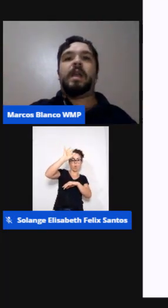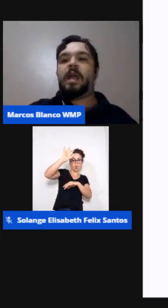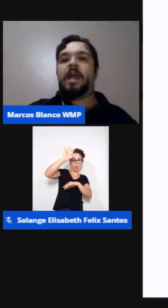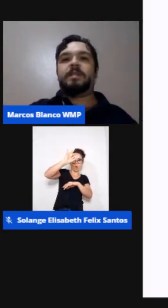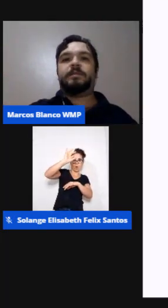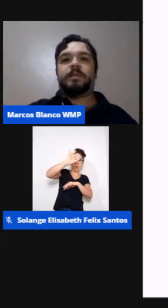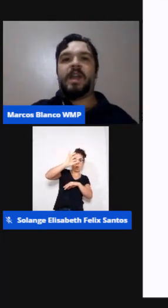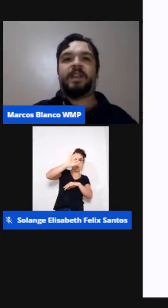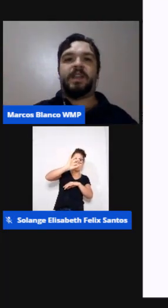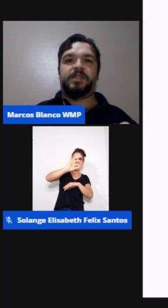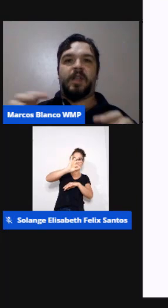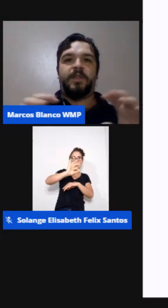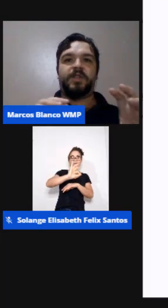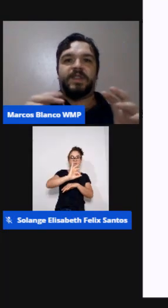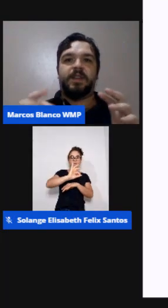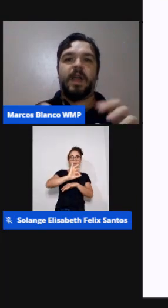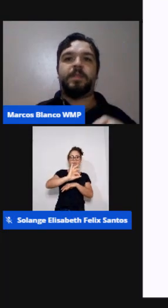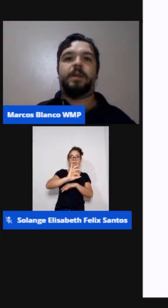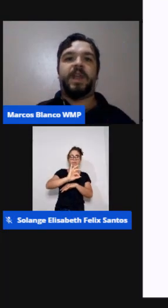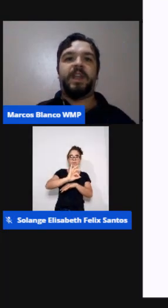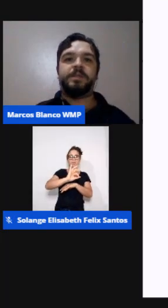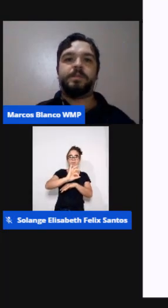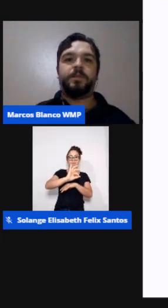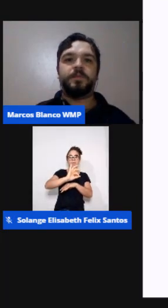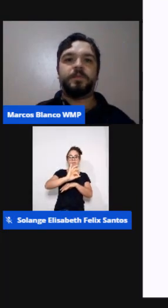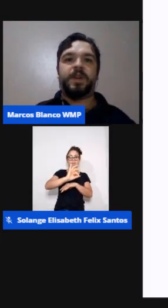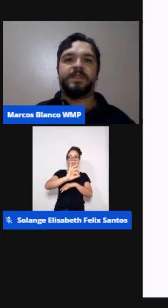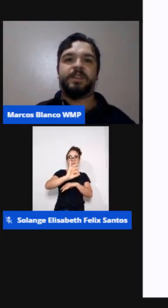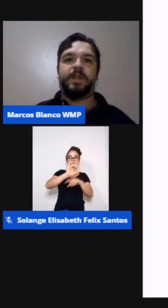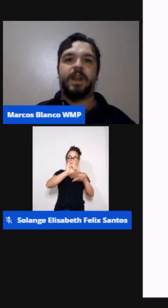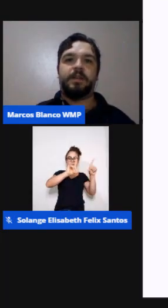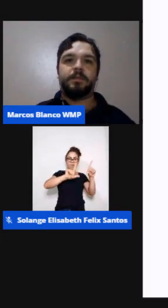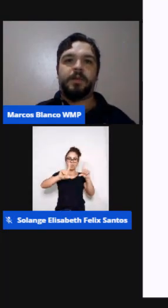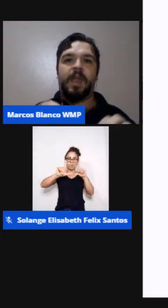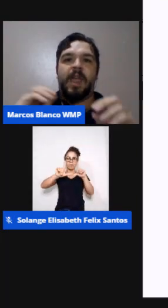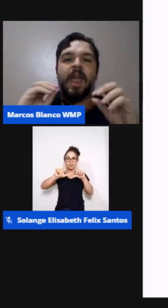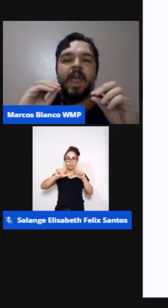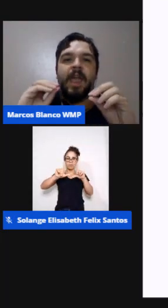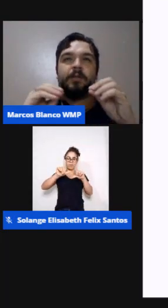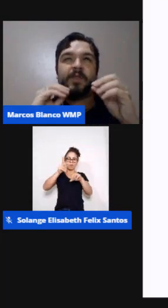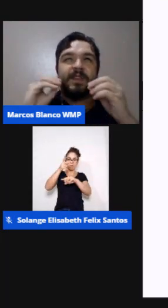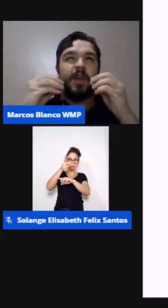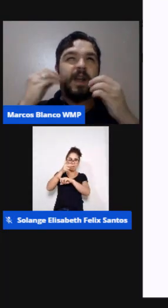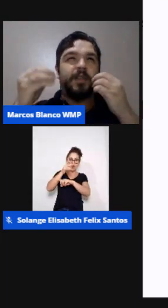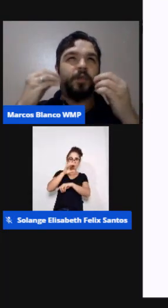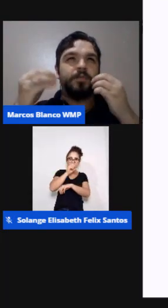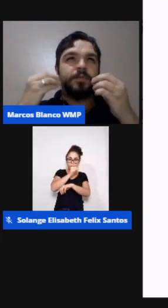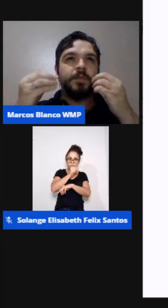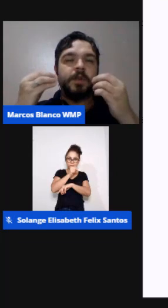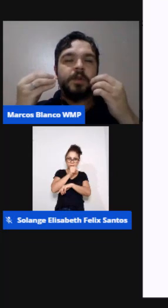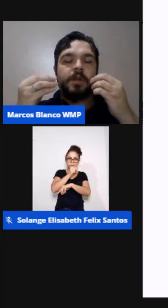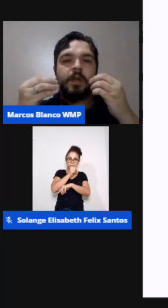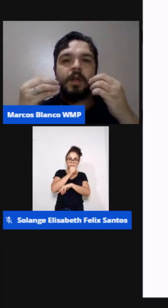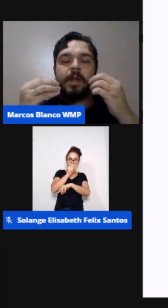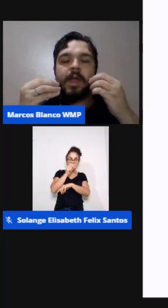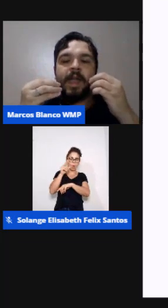Aqui tem um videozinho rapidamente, para vocês verem. você